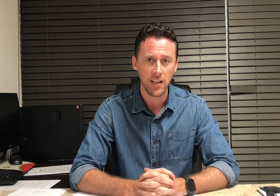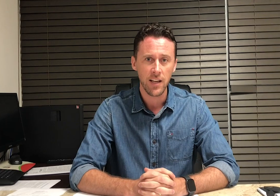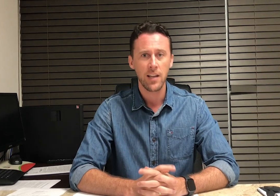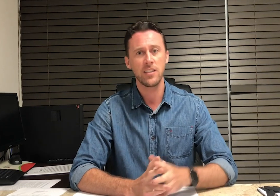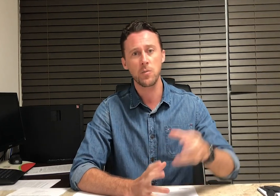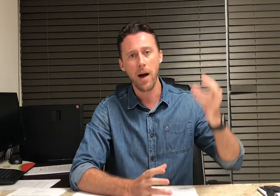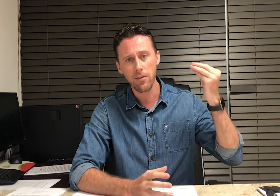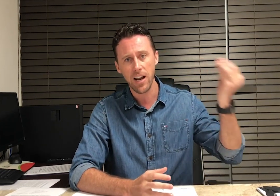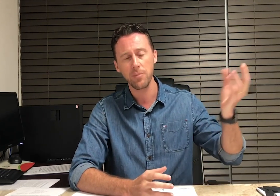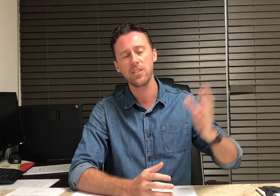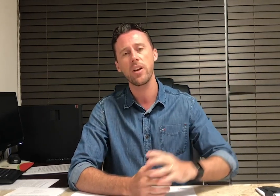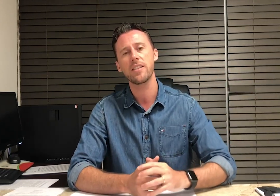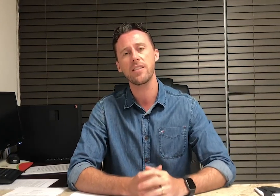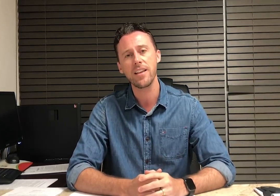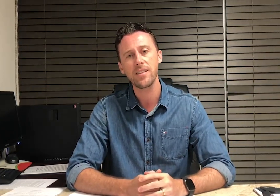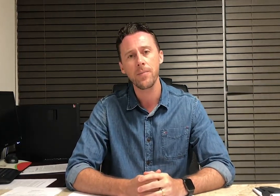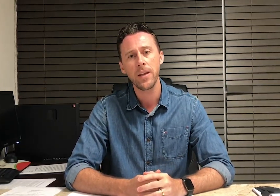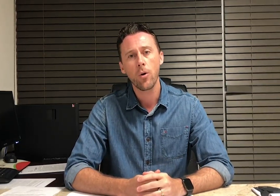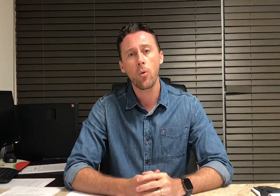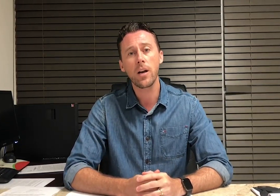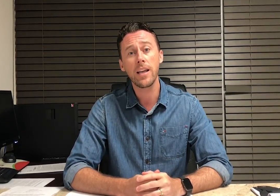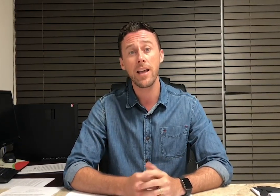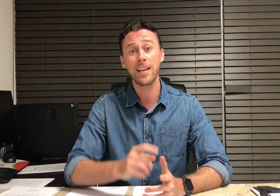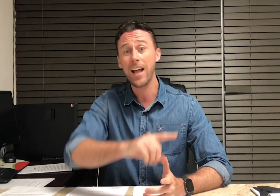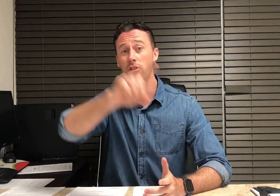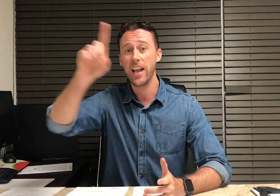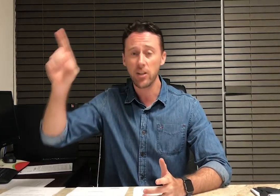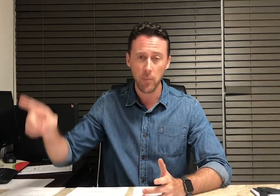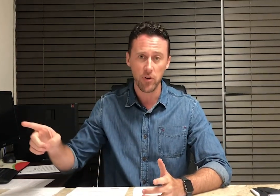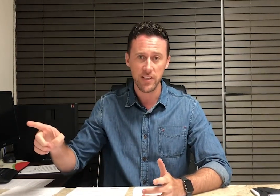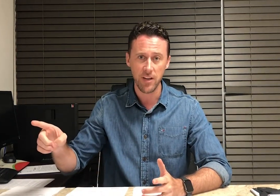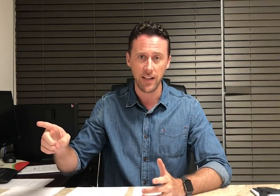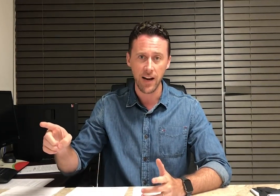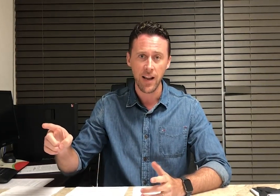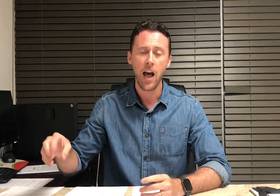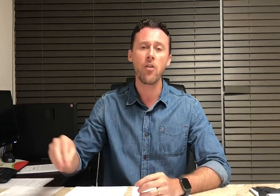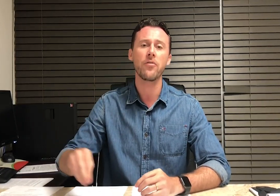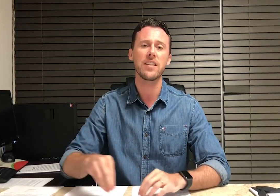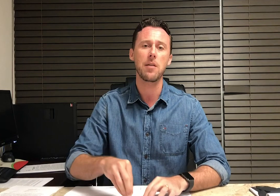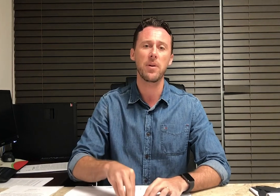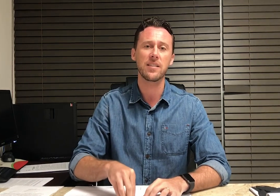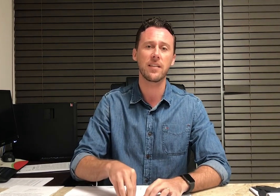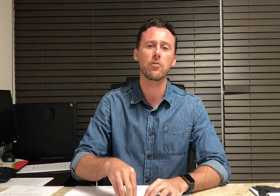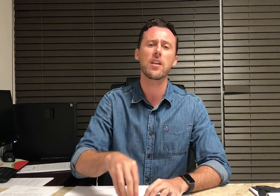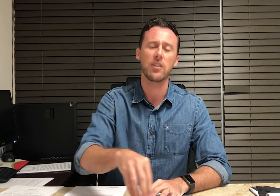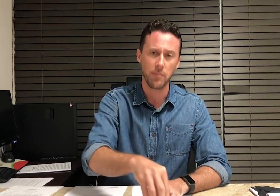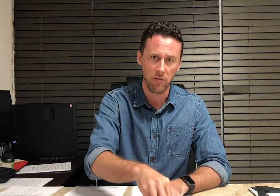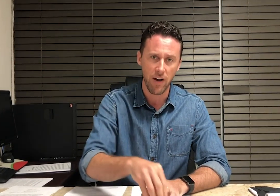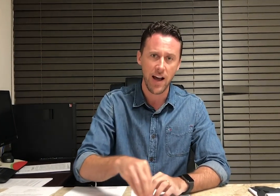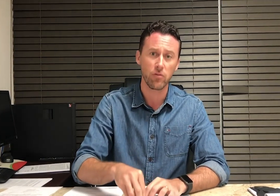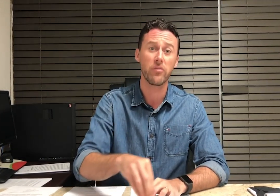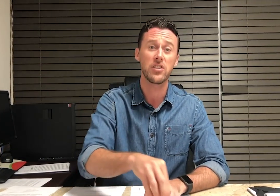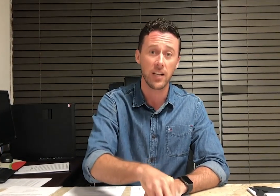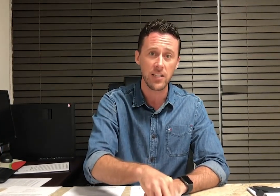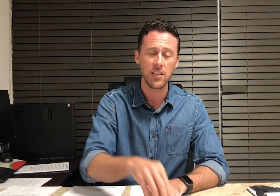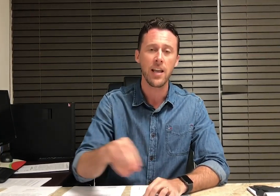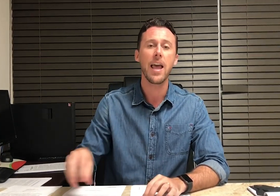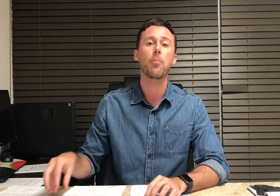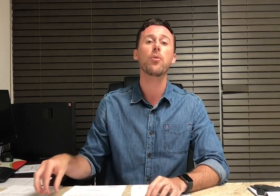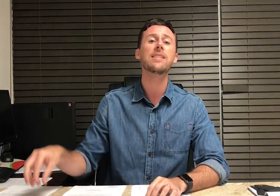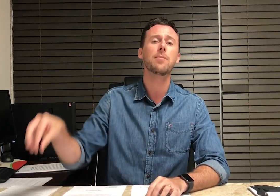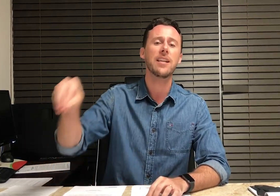cliente, dispara o alarme de sua residência, é ligado direto para a Polícia Militar, ao invés da empresa ter um segurança privado, um